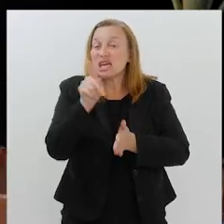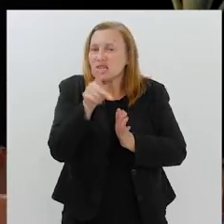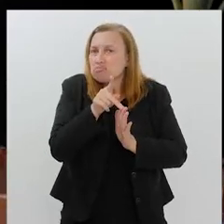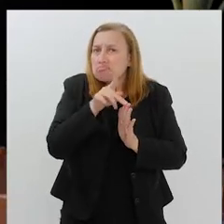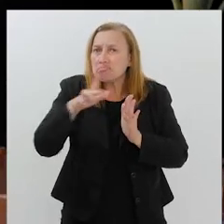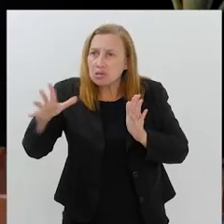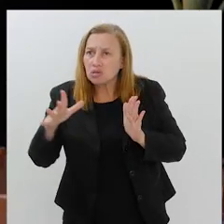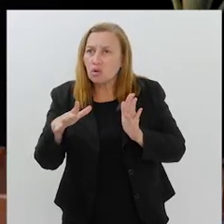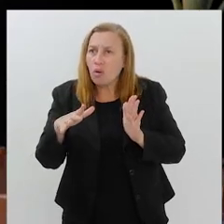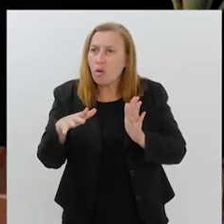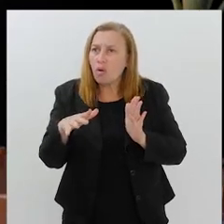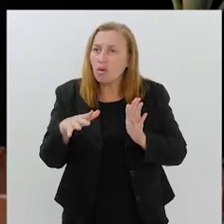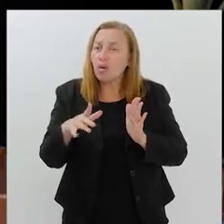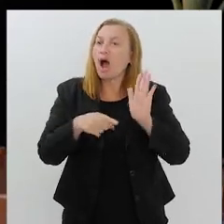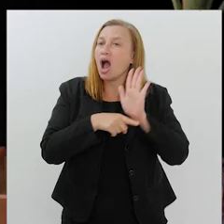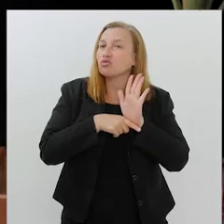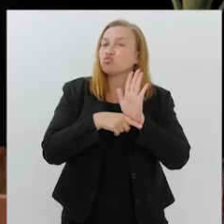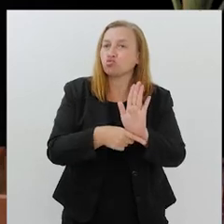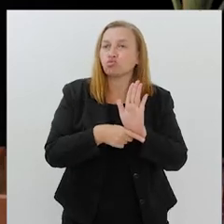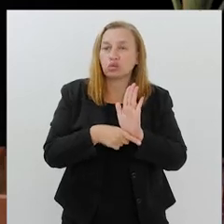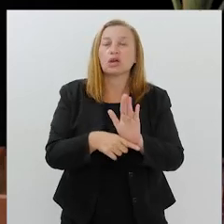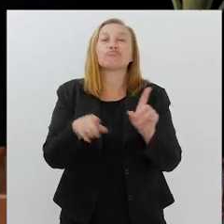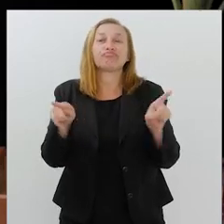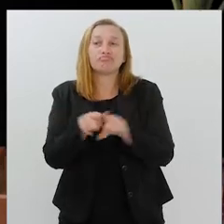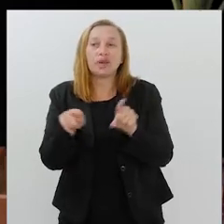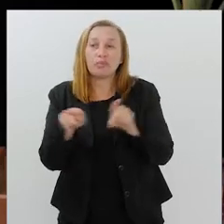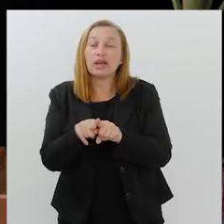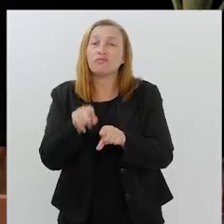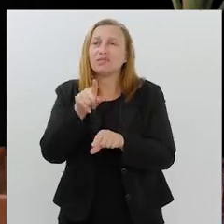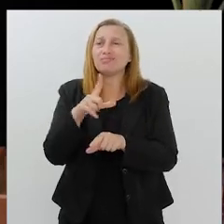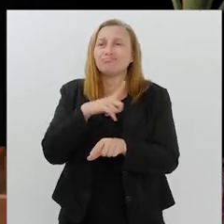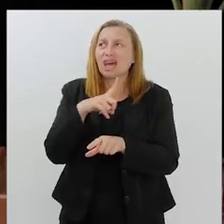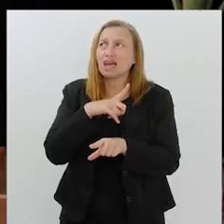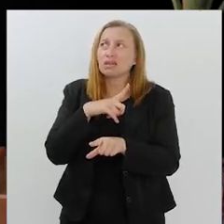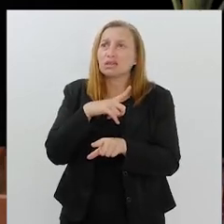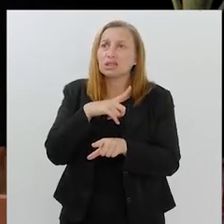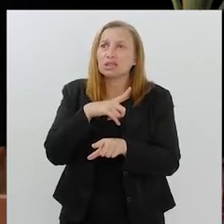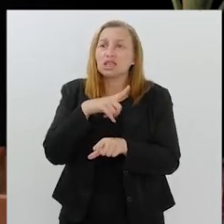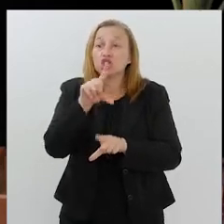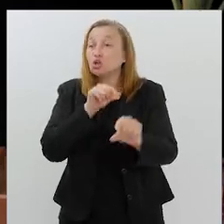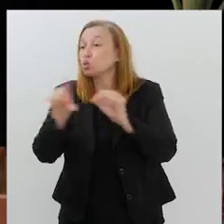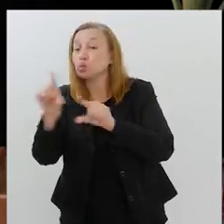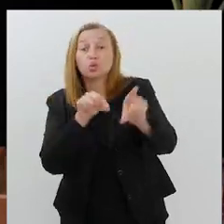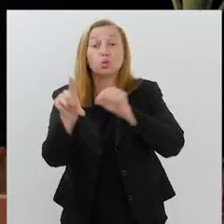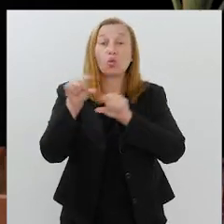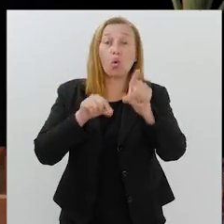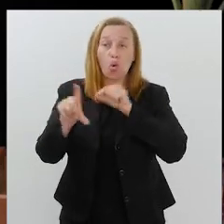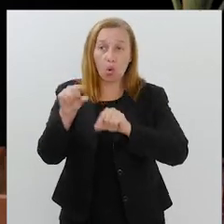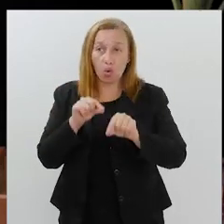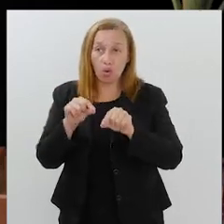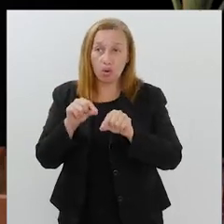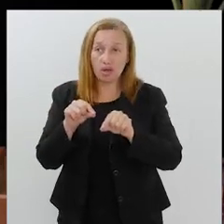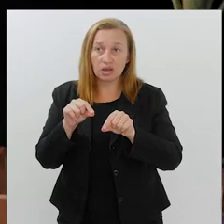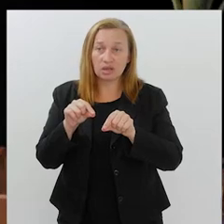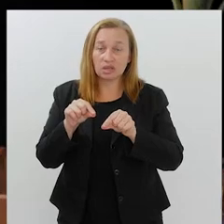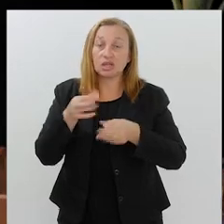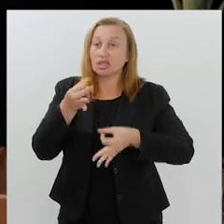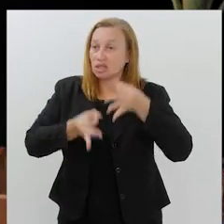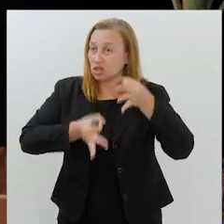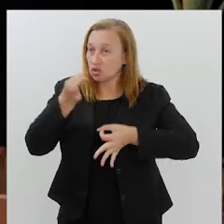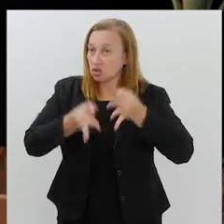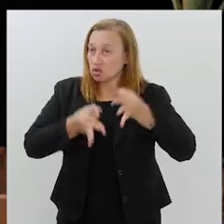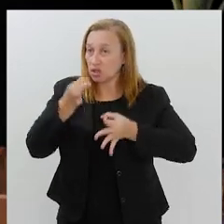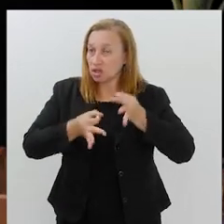e esses protocolos né acabam ajudando também que você tenha eh decisões por parte da